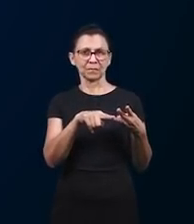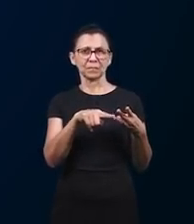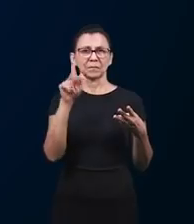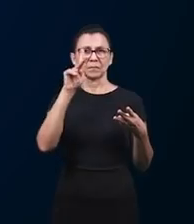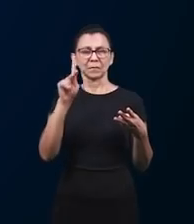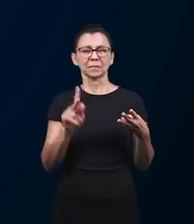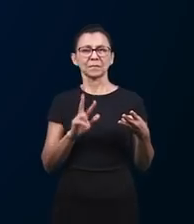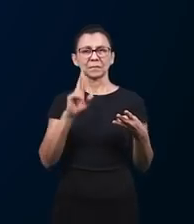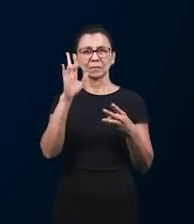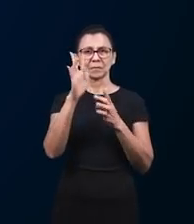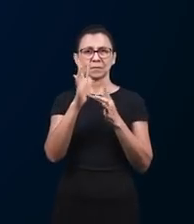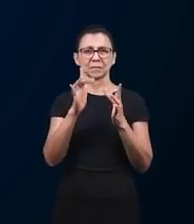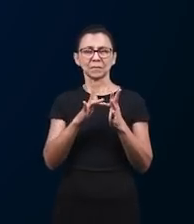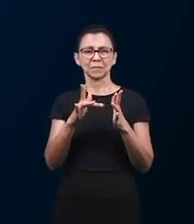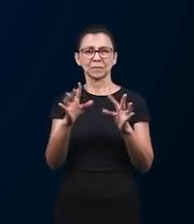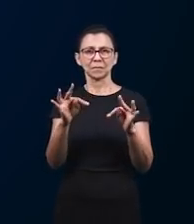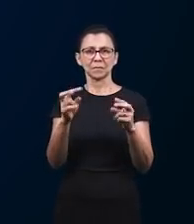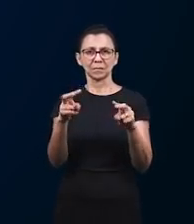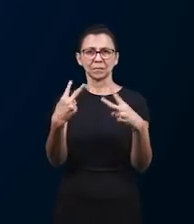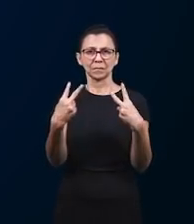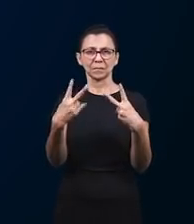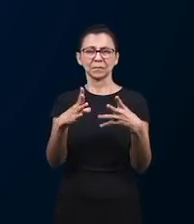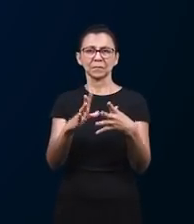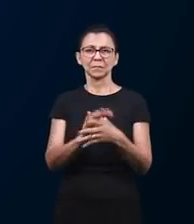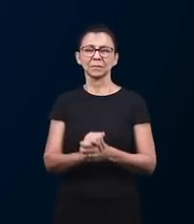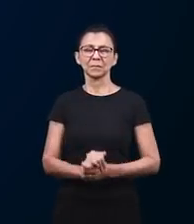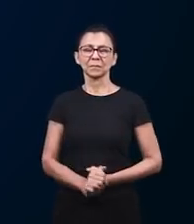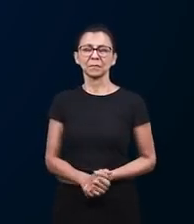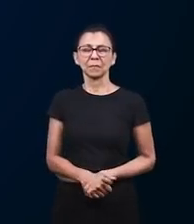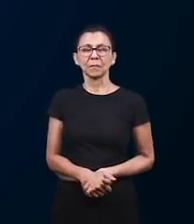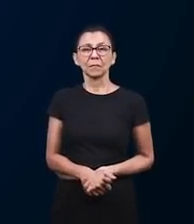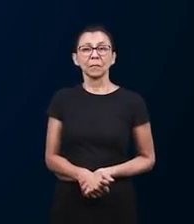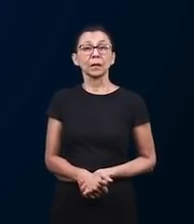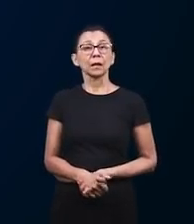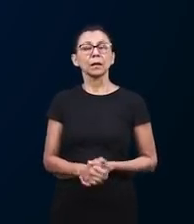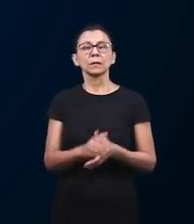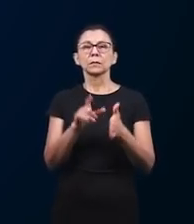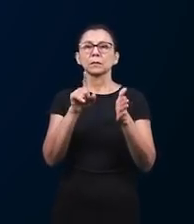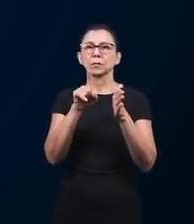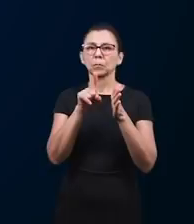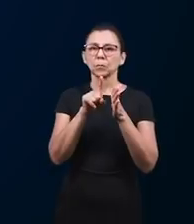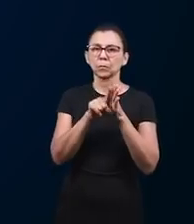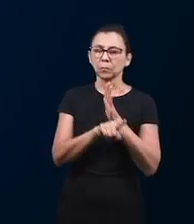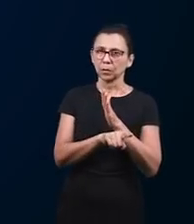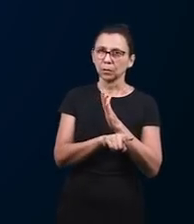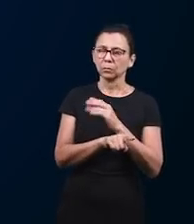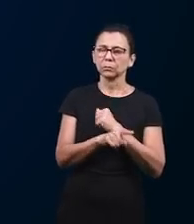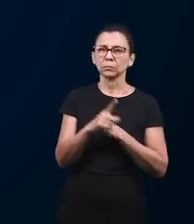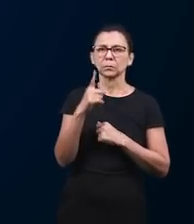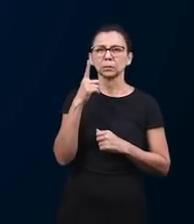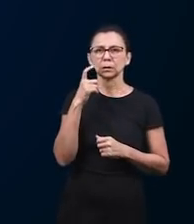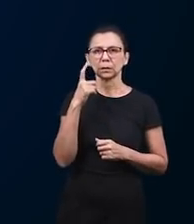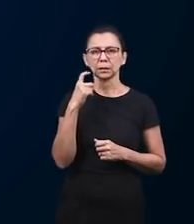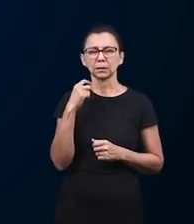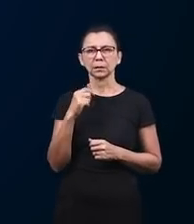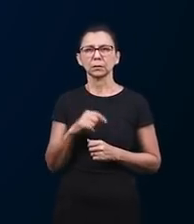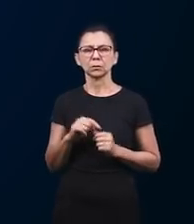Jesus e todos que nos assistem. Meus irmãos, essa pergunta ela é interessante quando nós